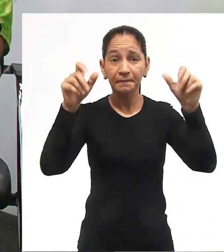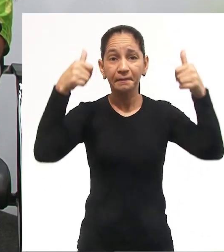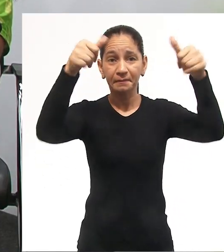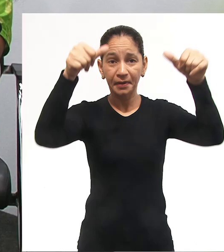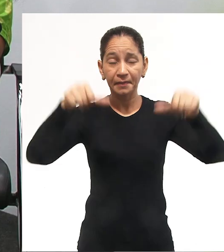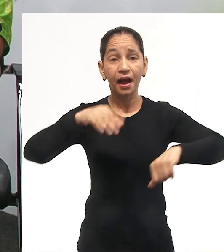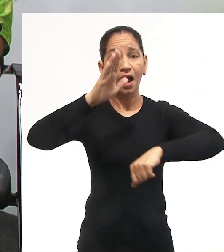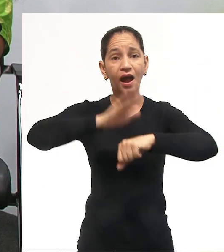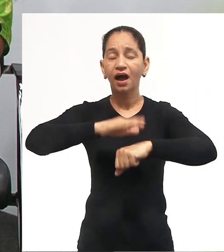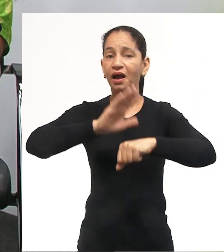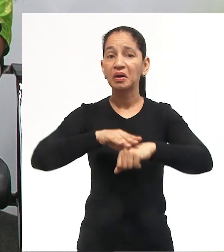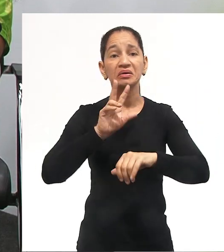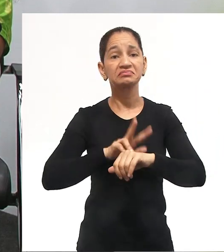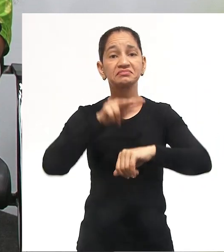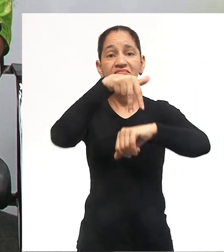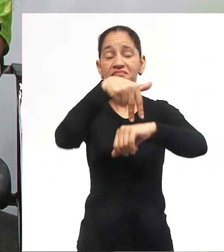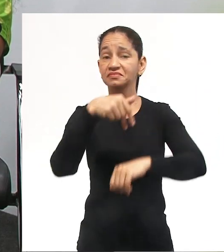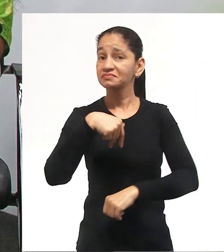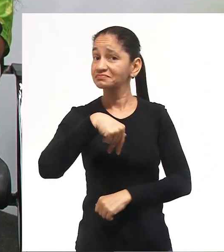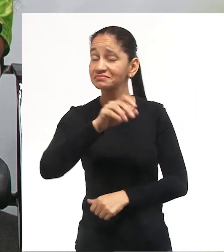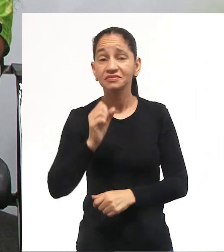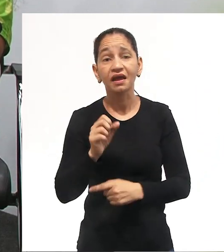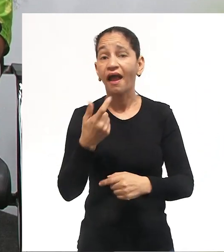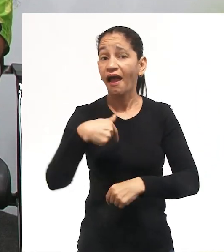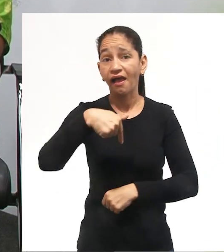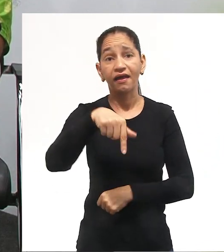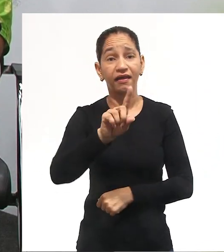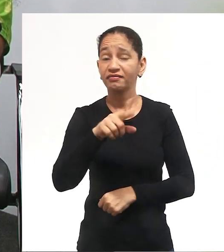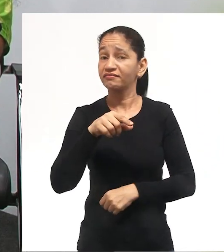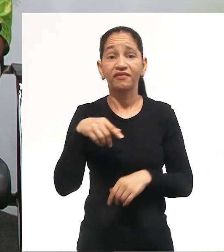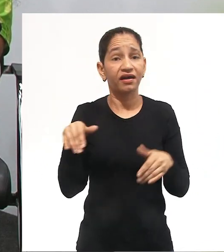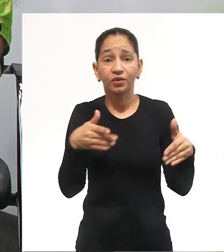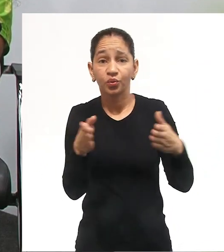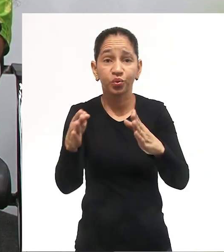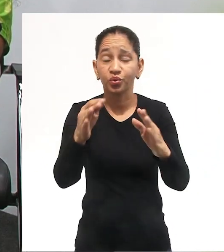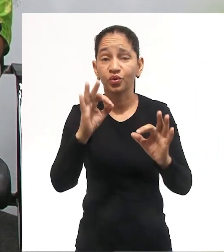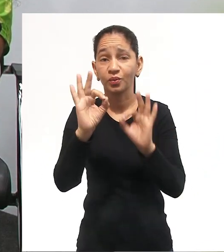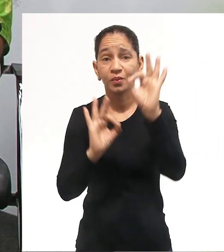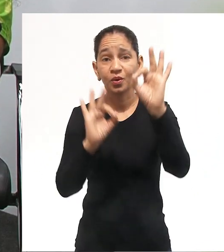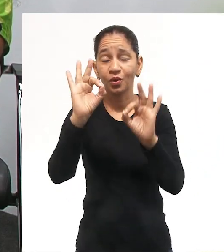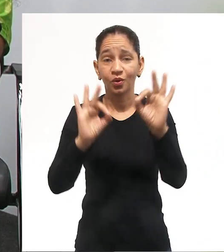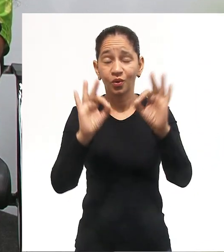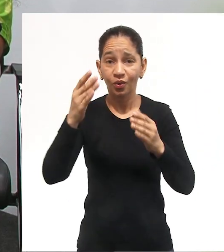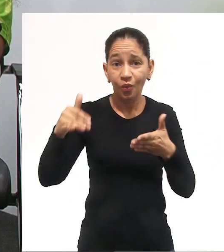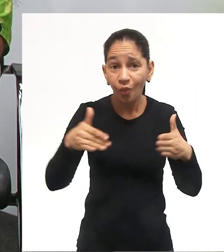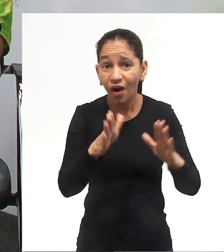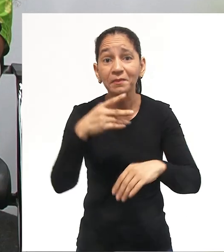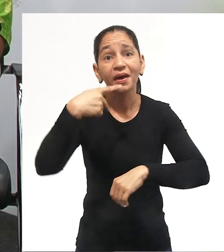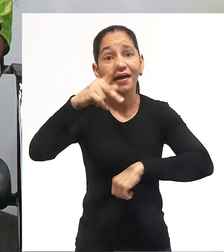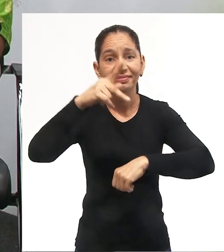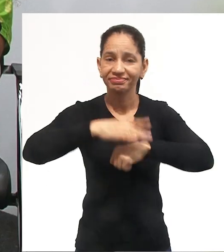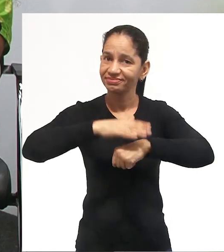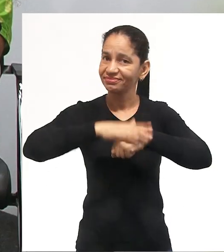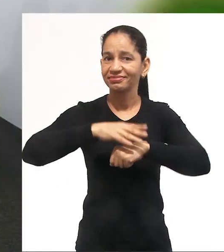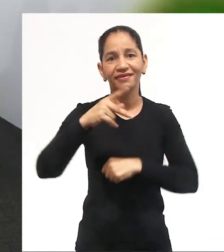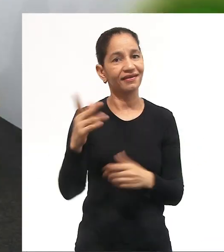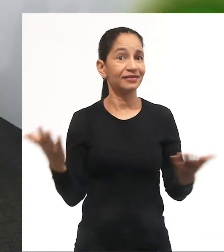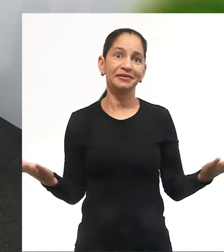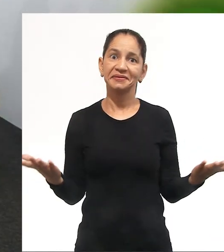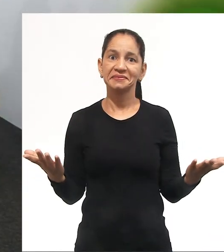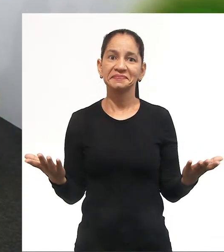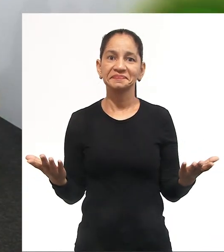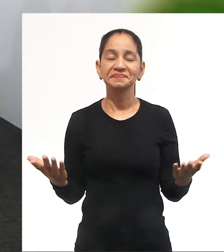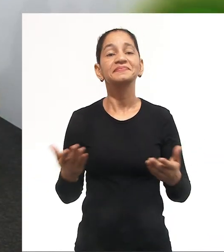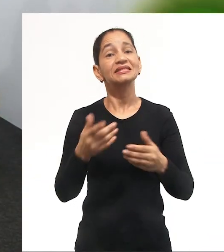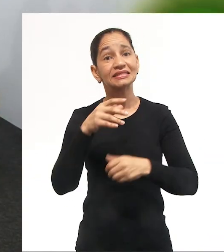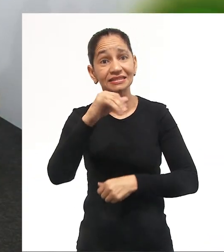é com ele. Por mais que ele possa se entender que ele está também no caminho fazendo práticas, mas também se ele não faz agora, vai ser com ele. Bom,